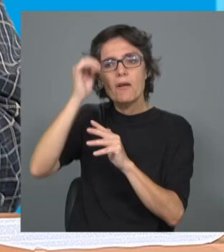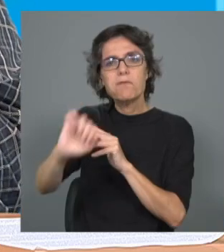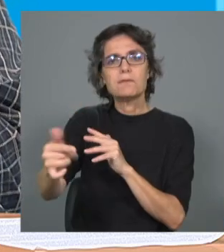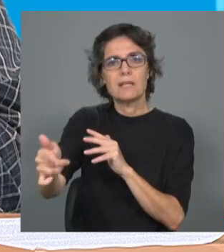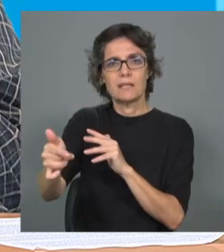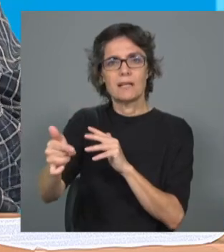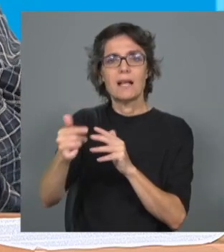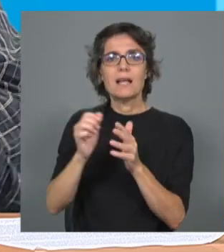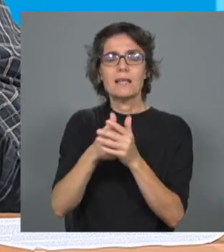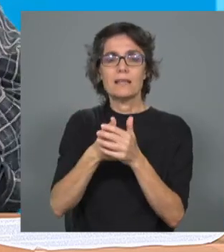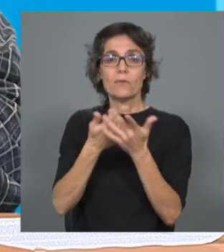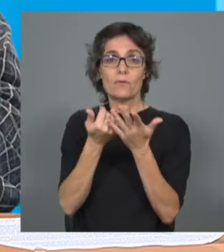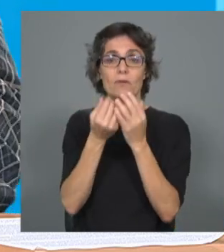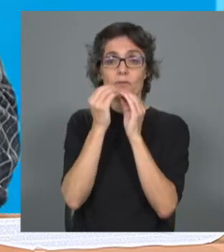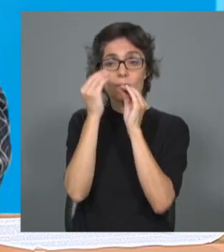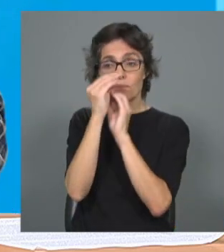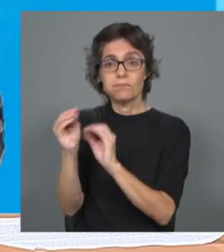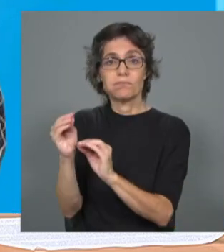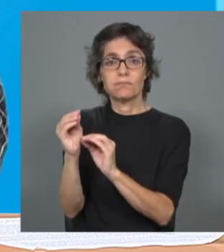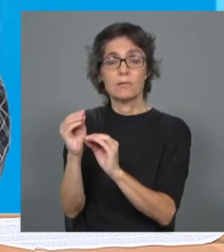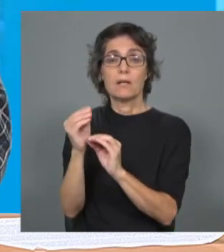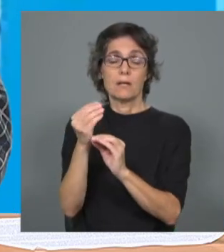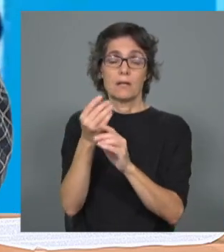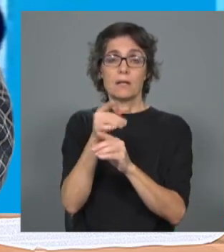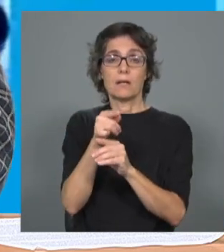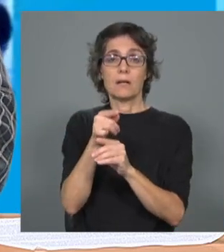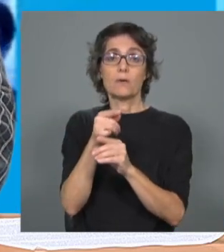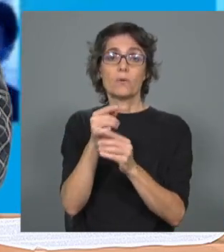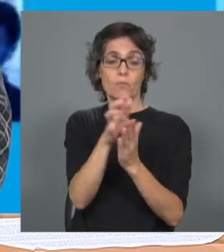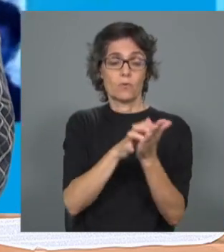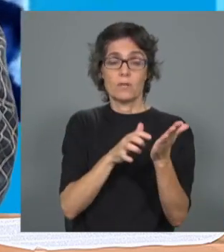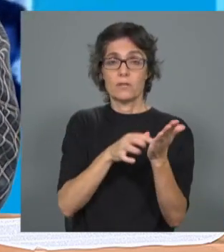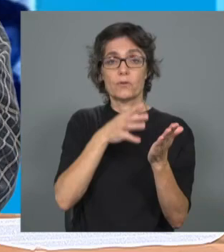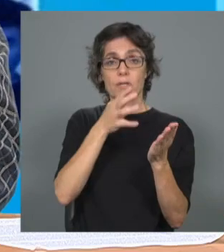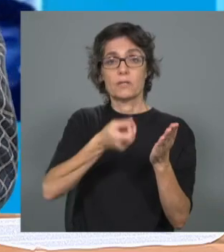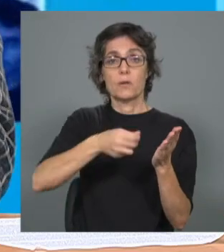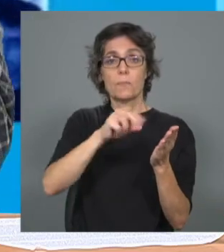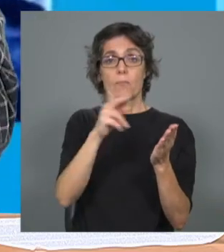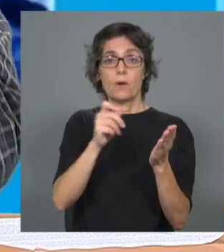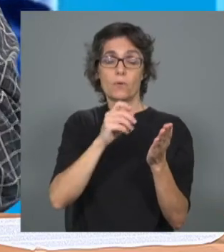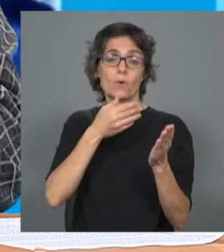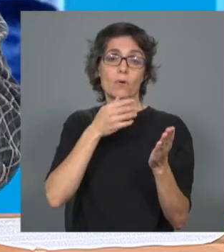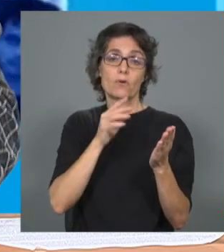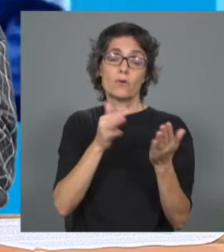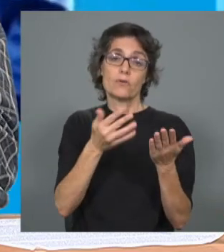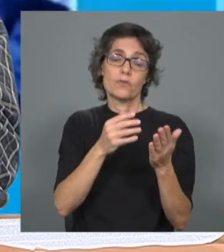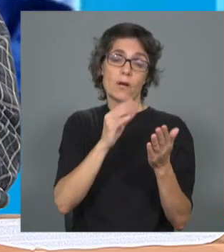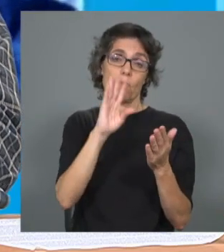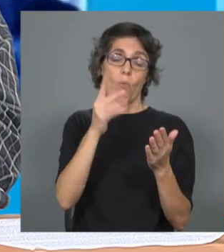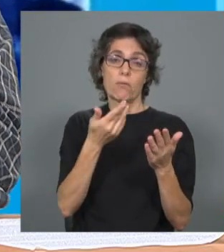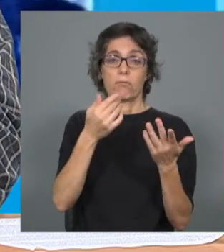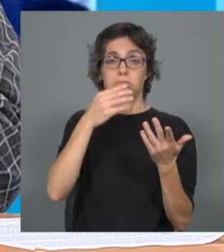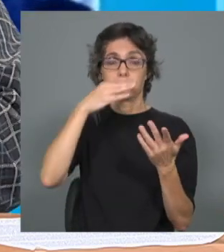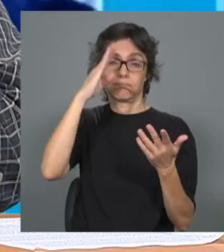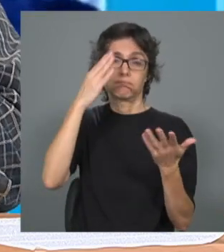esta evangelização que é feita, não só daqueles mais velhos, como é o caso deste texto, que diz que Paulo já está no fim da vida, mas também começa no primeiro momento